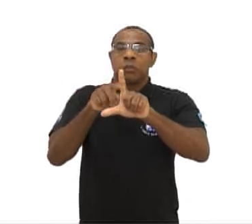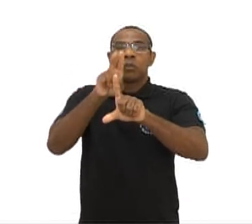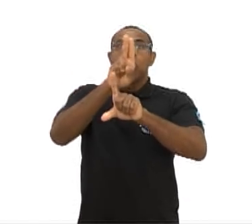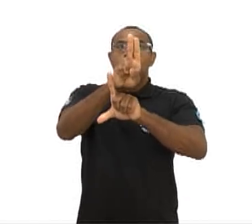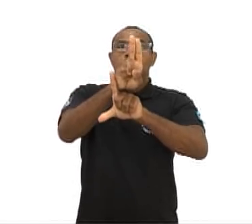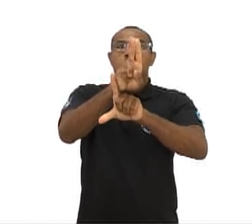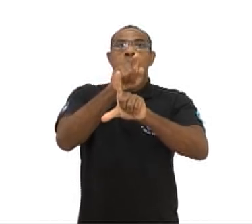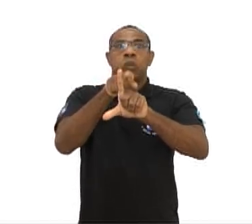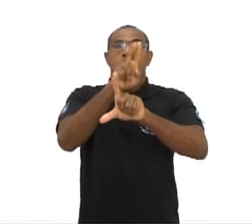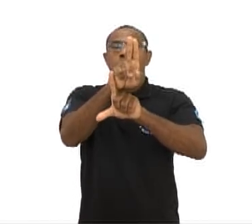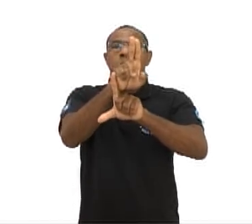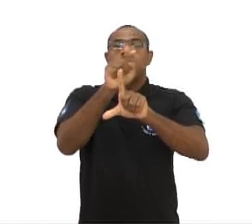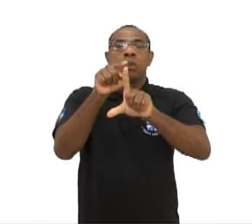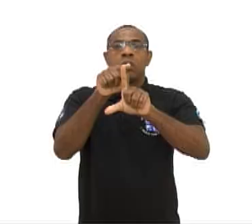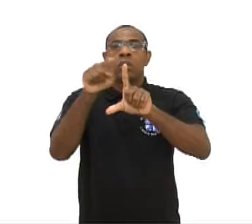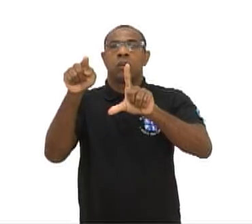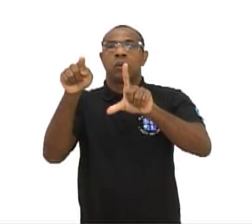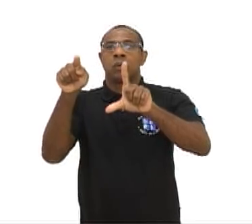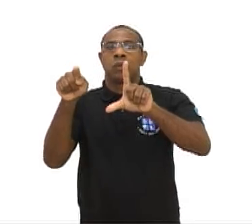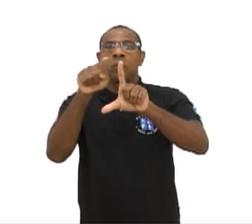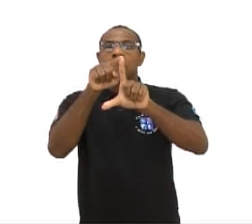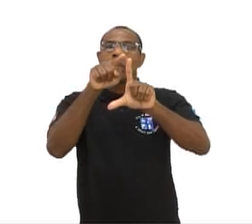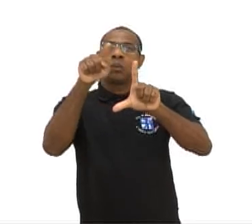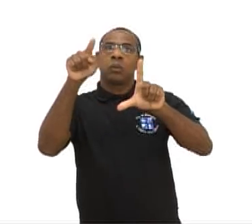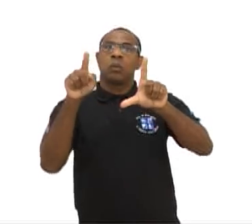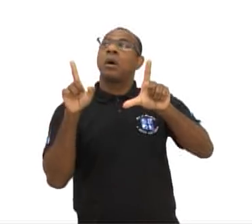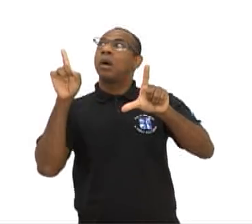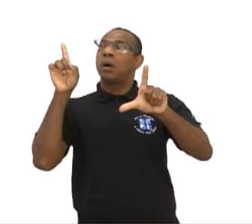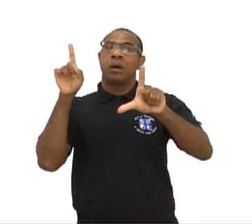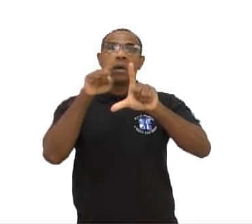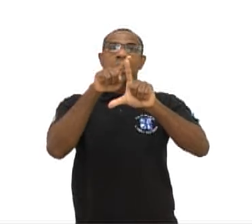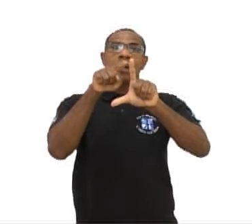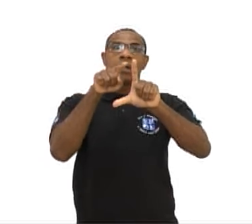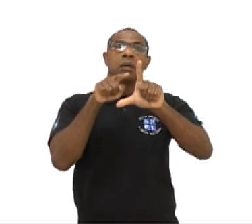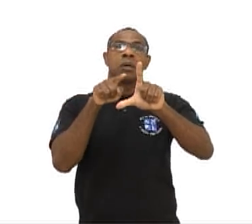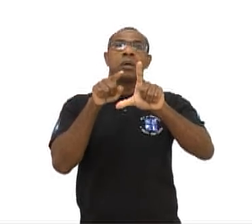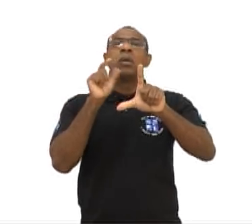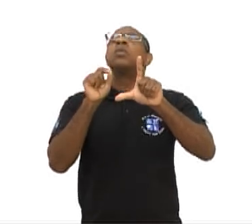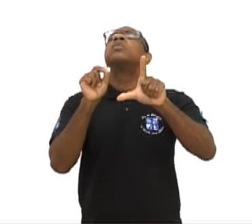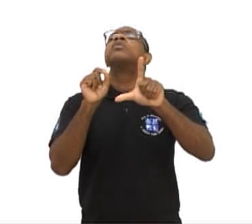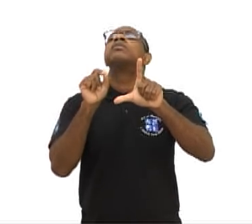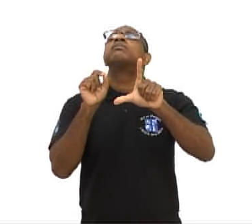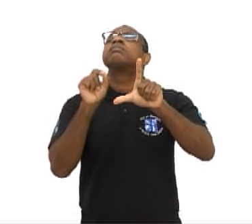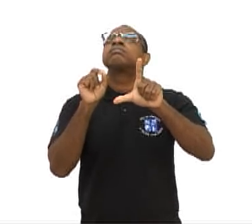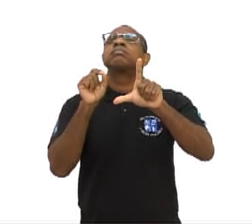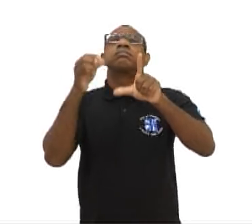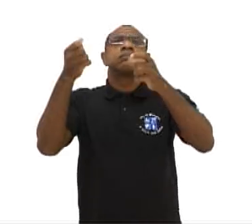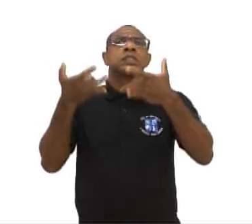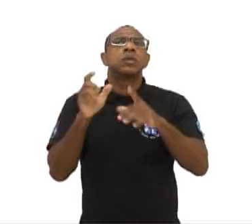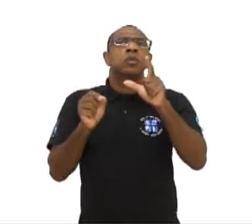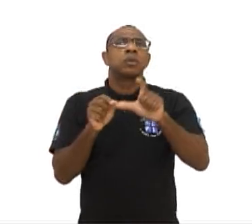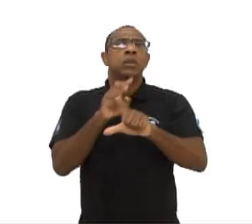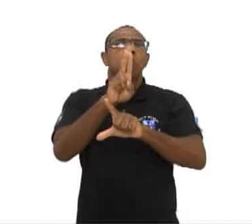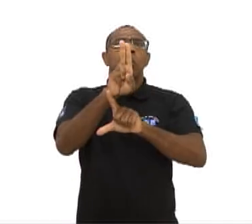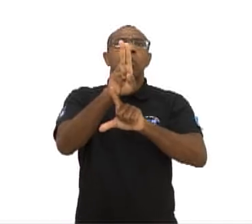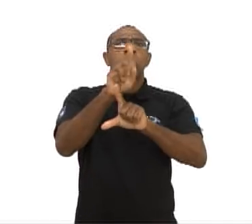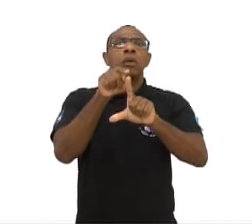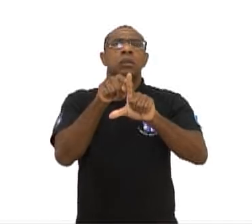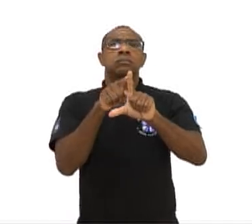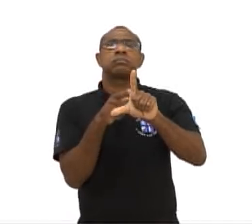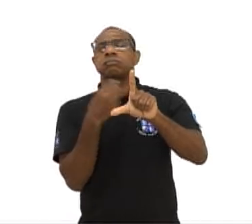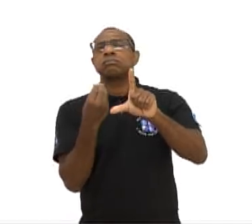ó. Qual que é a diferença de potencial lá? Então, o que a gente vai fazer para resolver isso daqui?